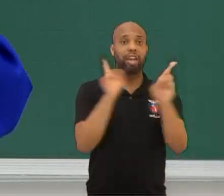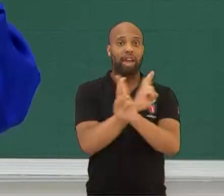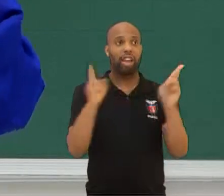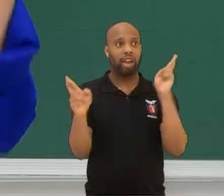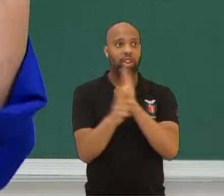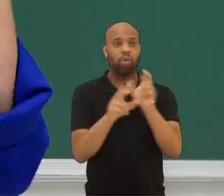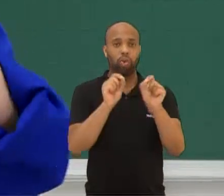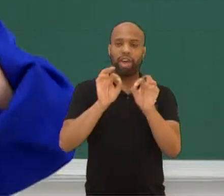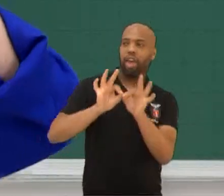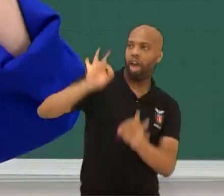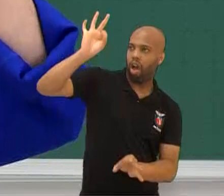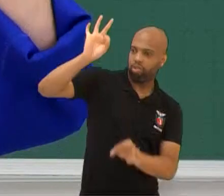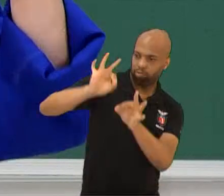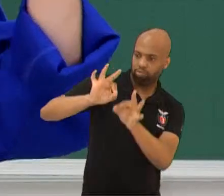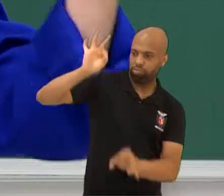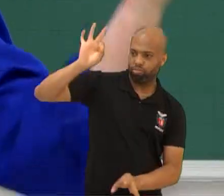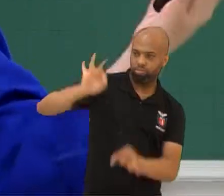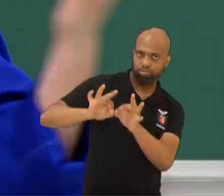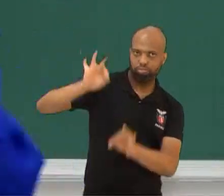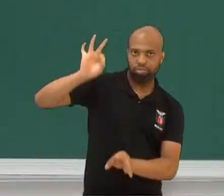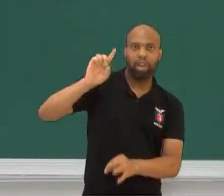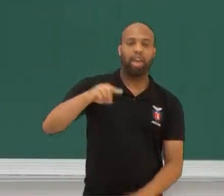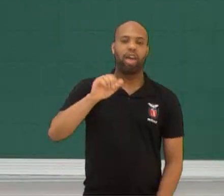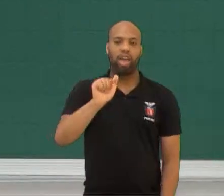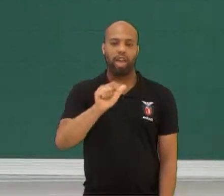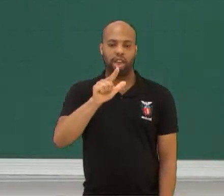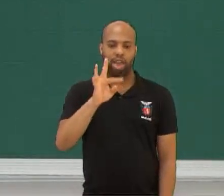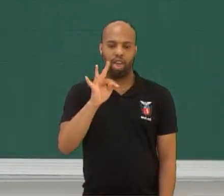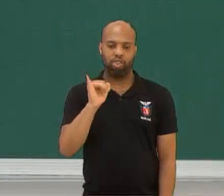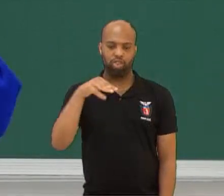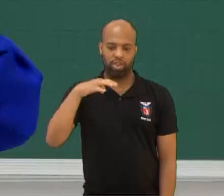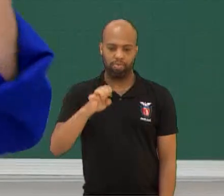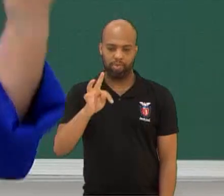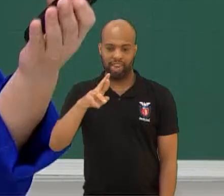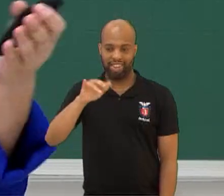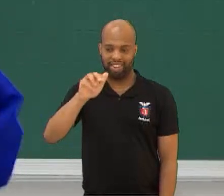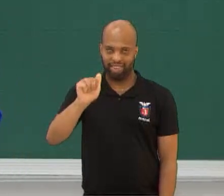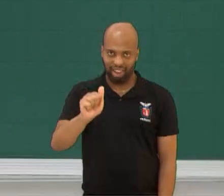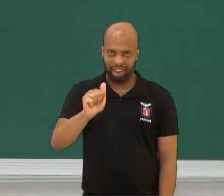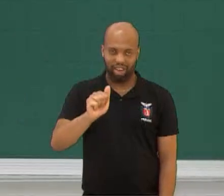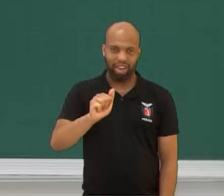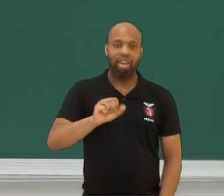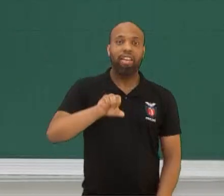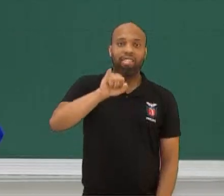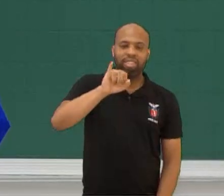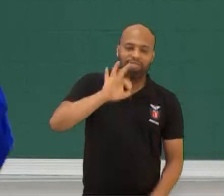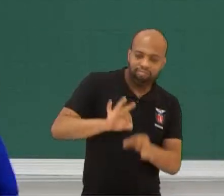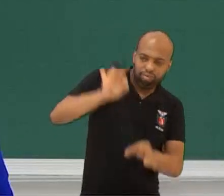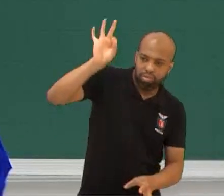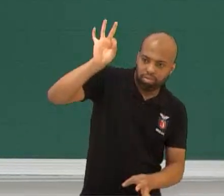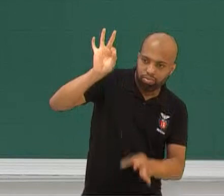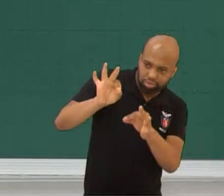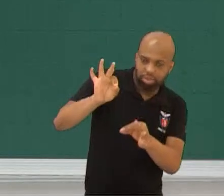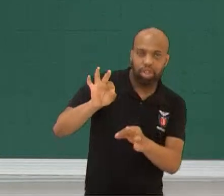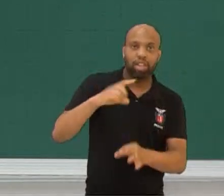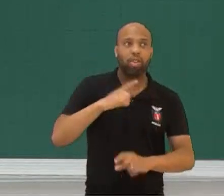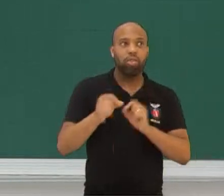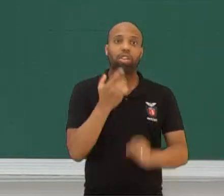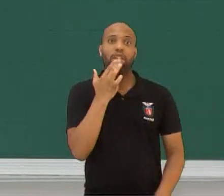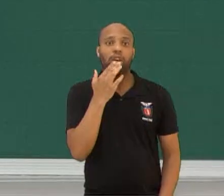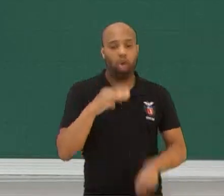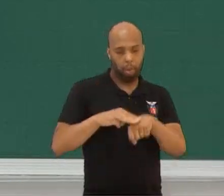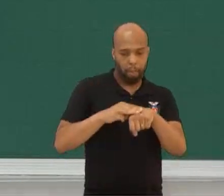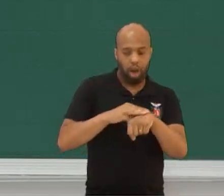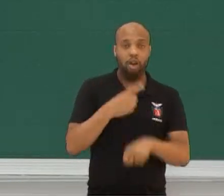de altitude, por isso, altimetria, relação de medida da altitude. E as cores sempre são marrom